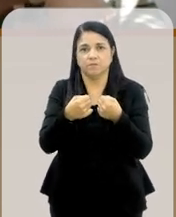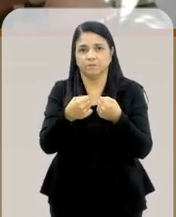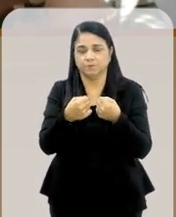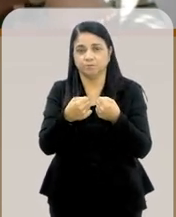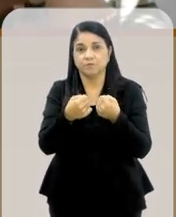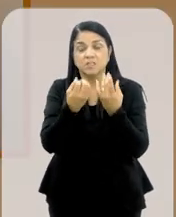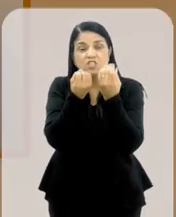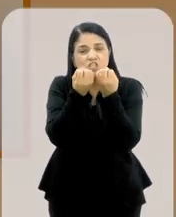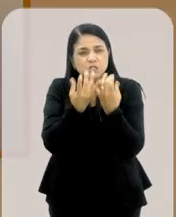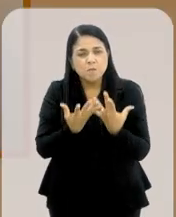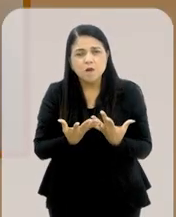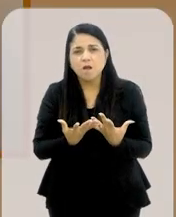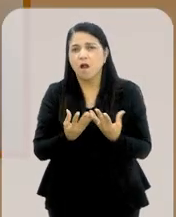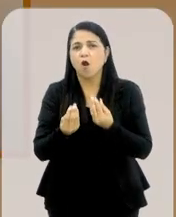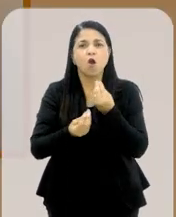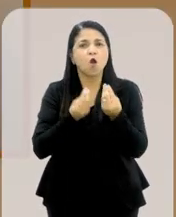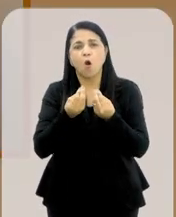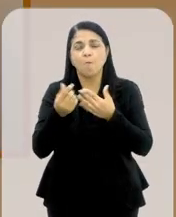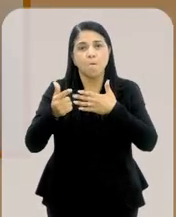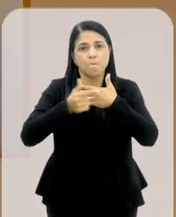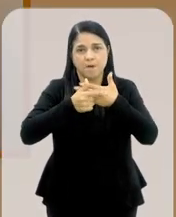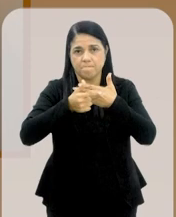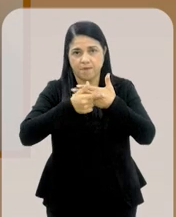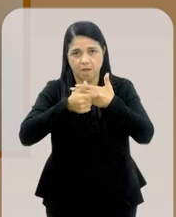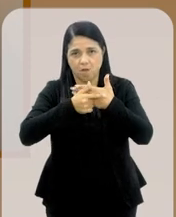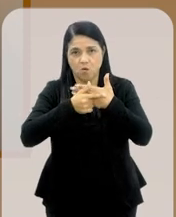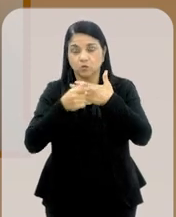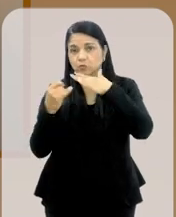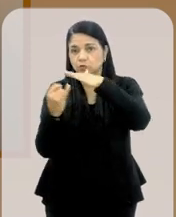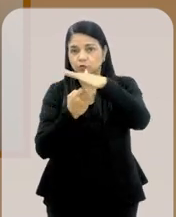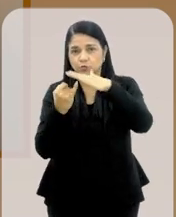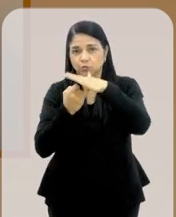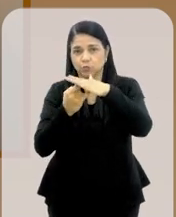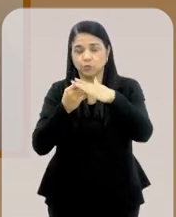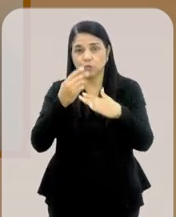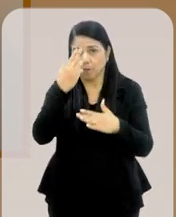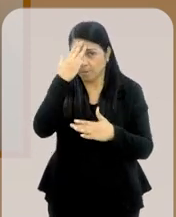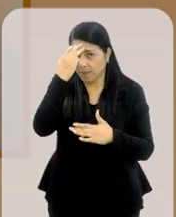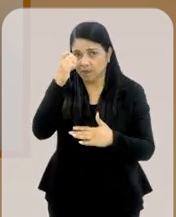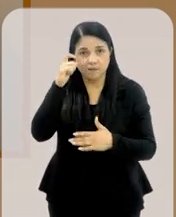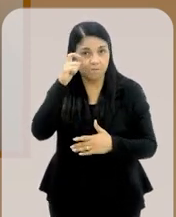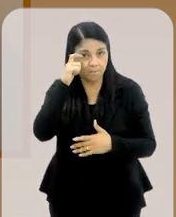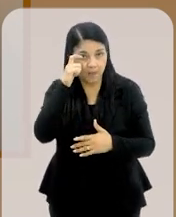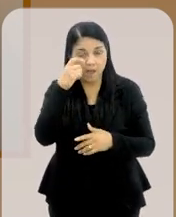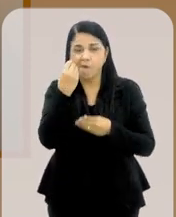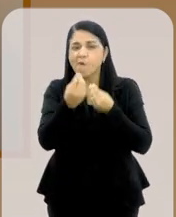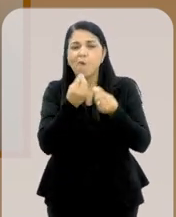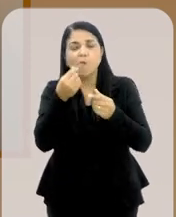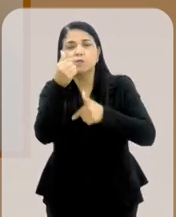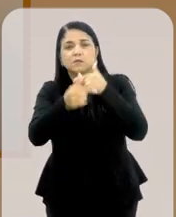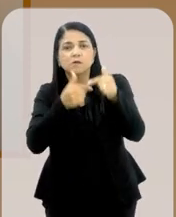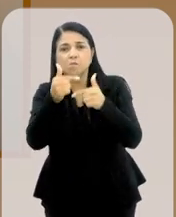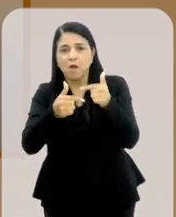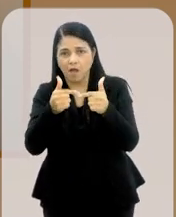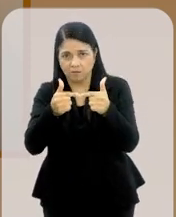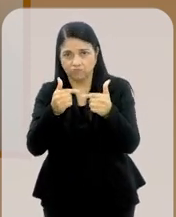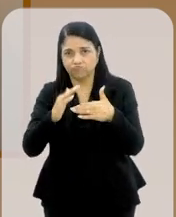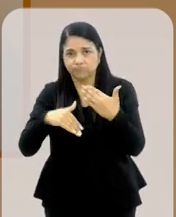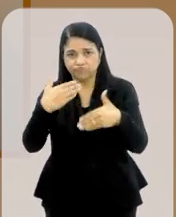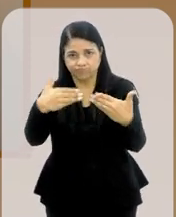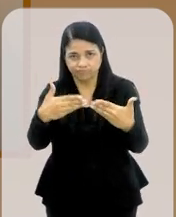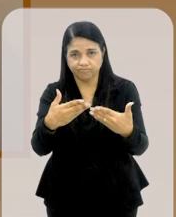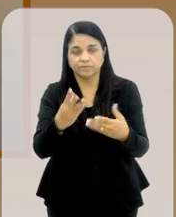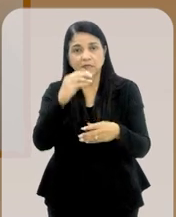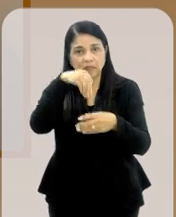defender, e explicasse pra gente o papel do Instituto Maria da Penha, qual é o trabalho que é desenvolvido